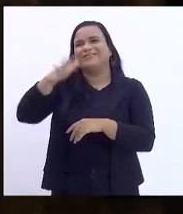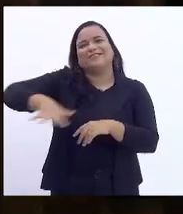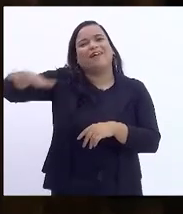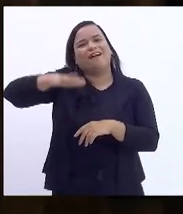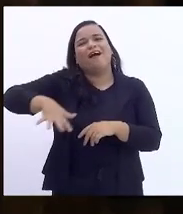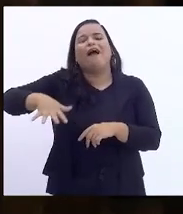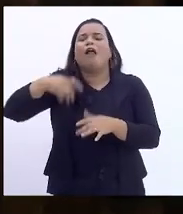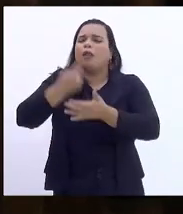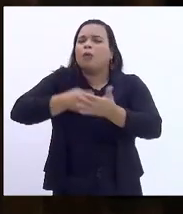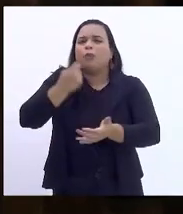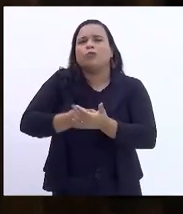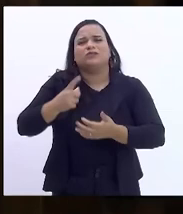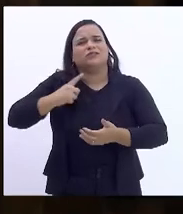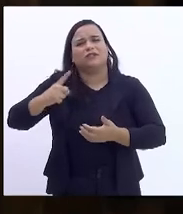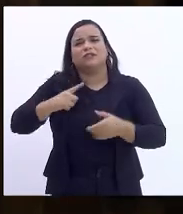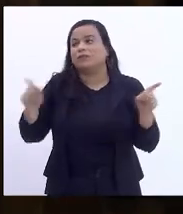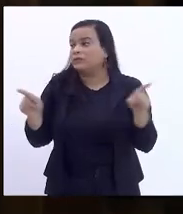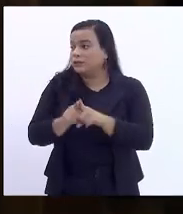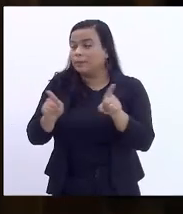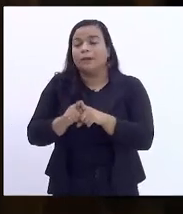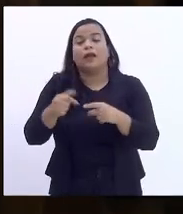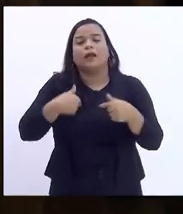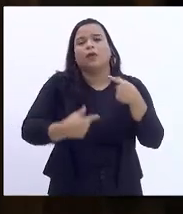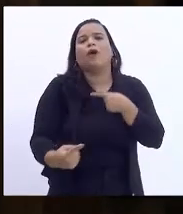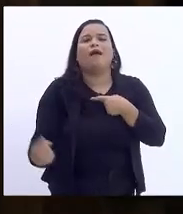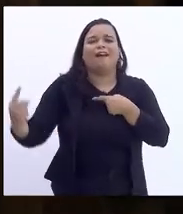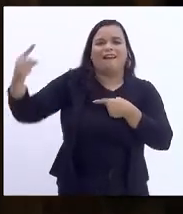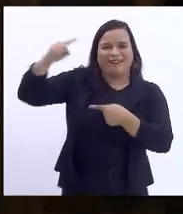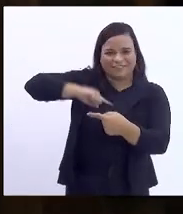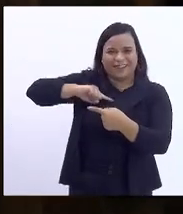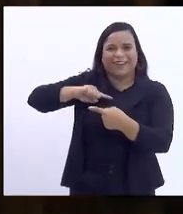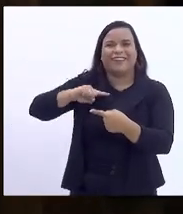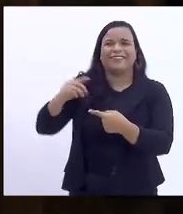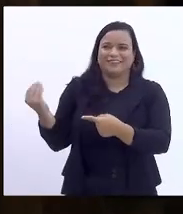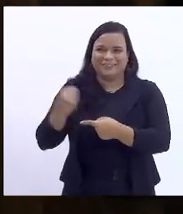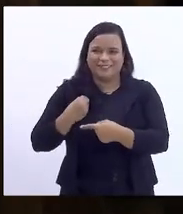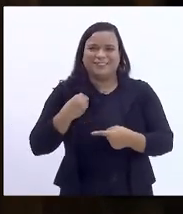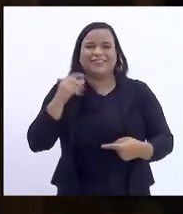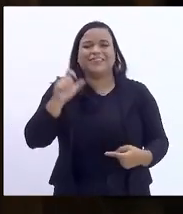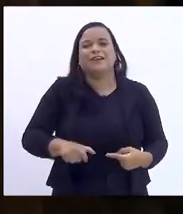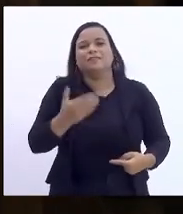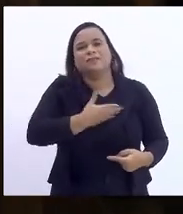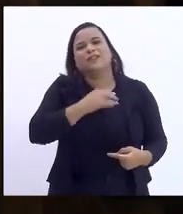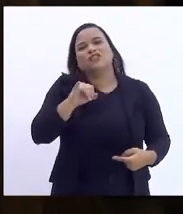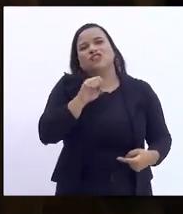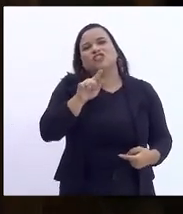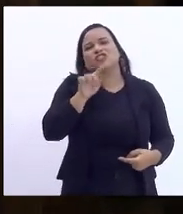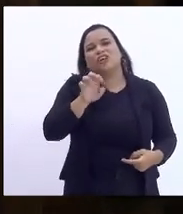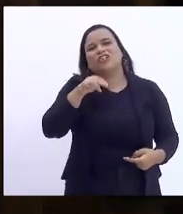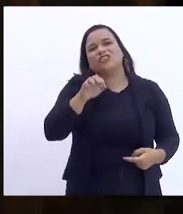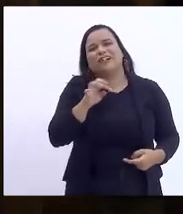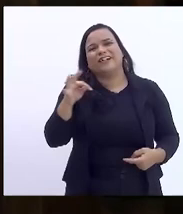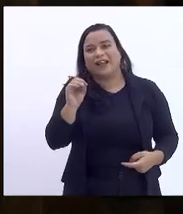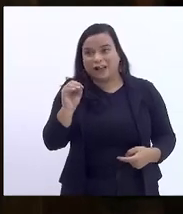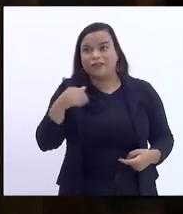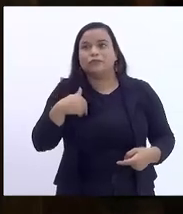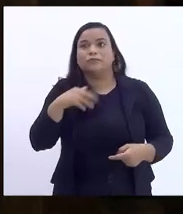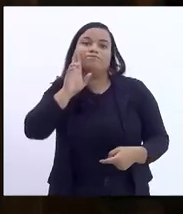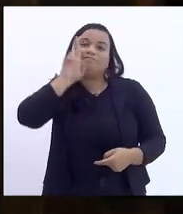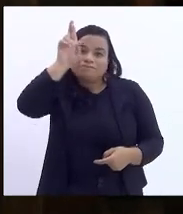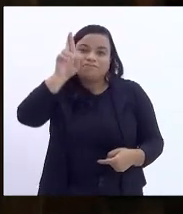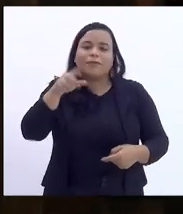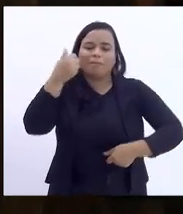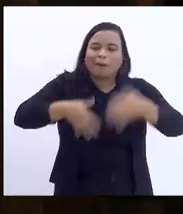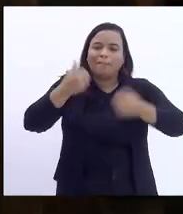e eu herdei do nosso querido Jorge Neto né essa tarefa disse locutor da